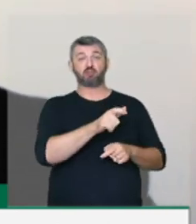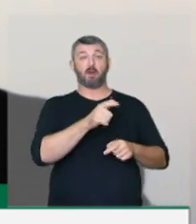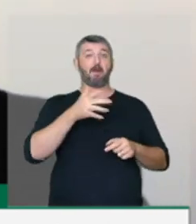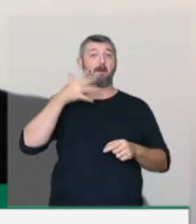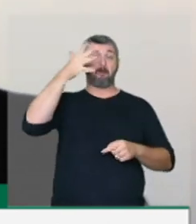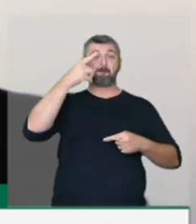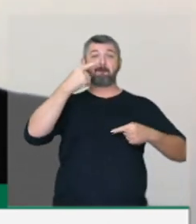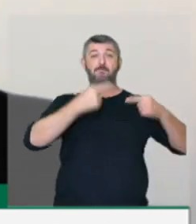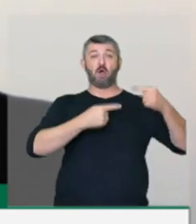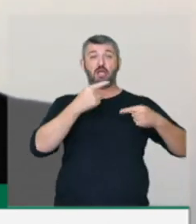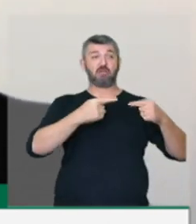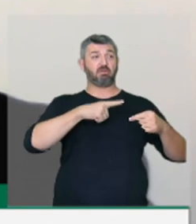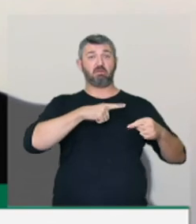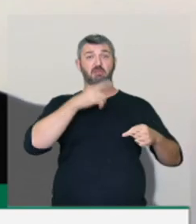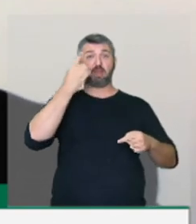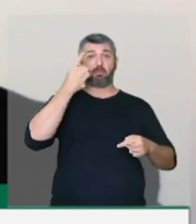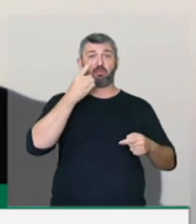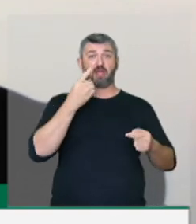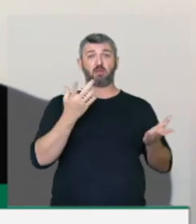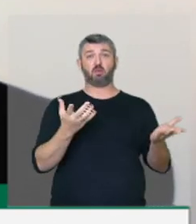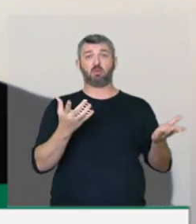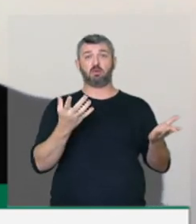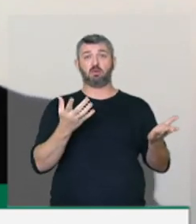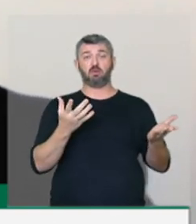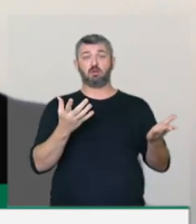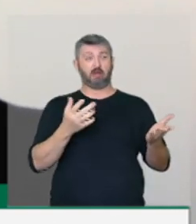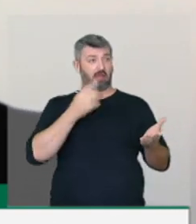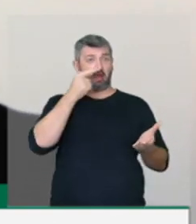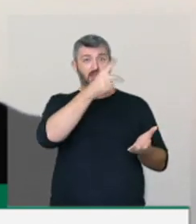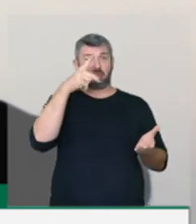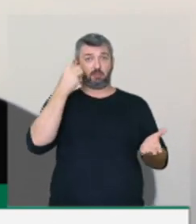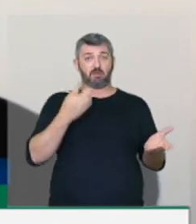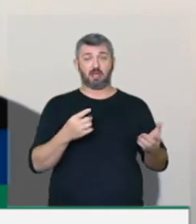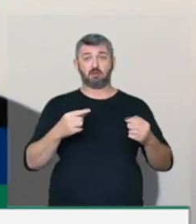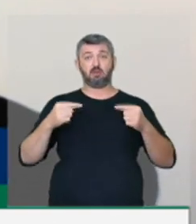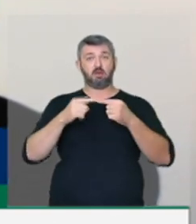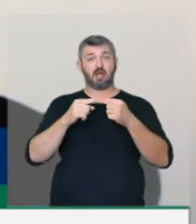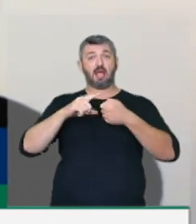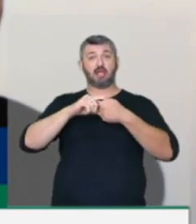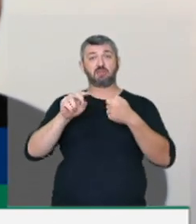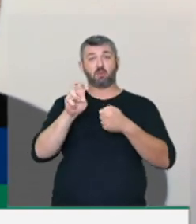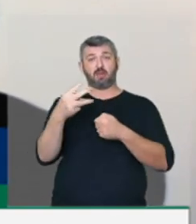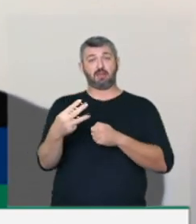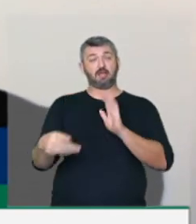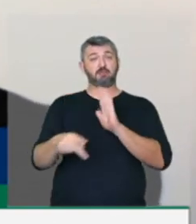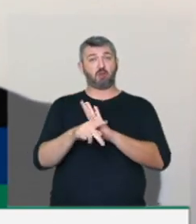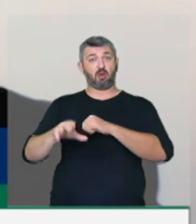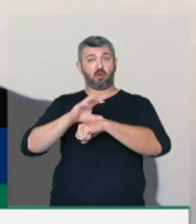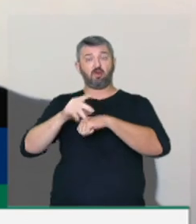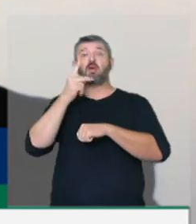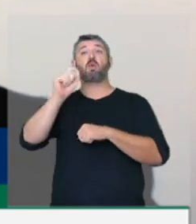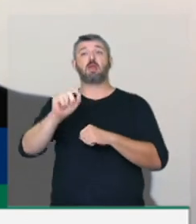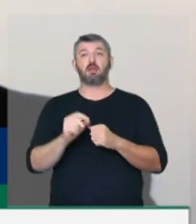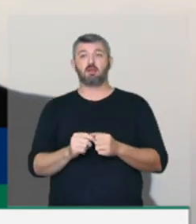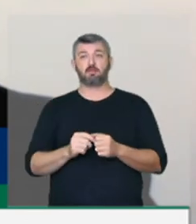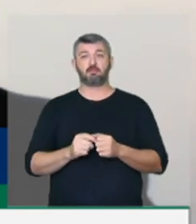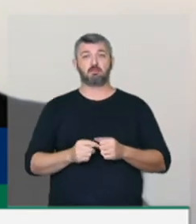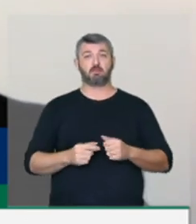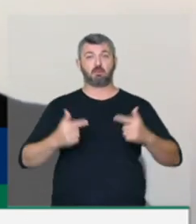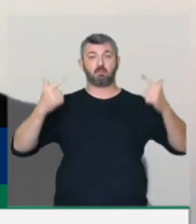pleno exercício de seu mandato. O caput do artigo 53 da Constituição Federal prevê o que a doutrina denomina como